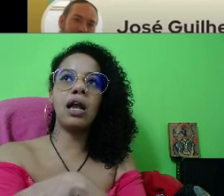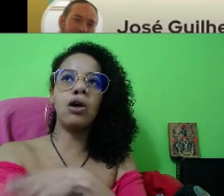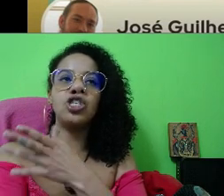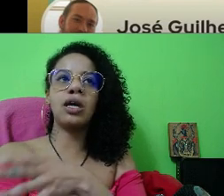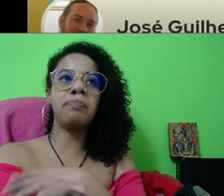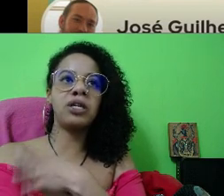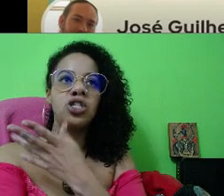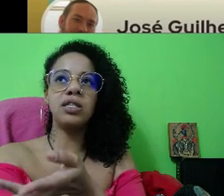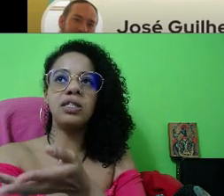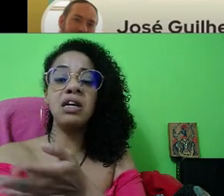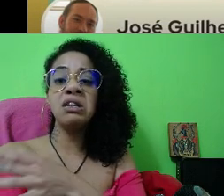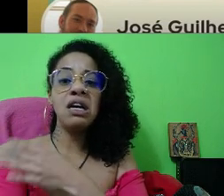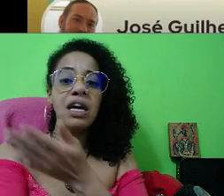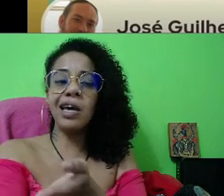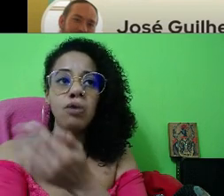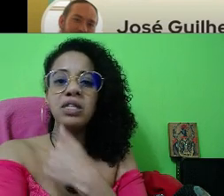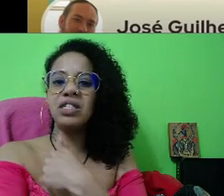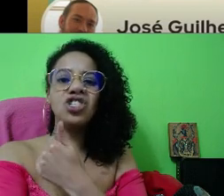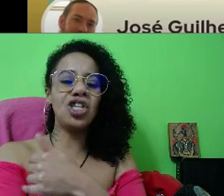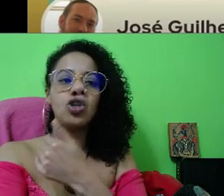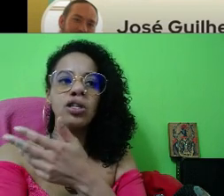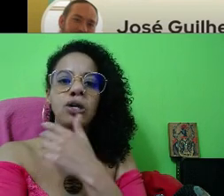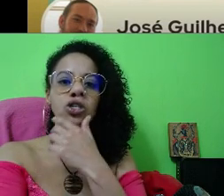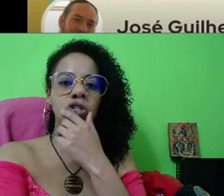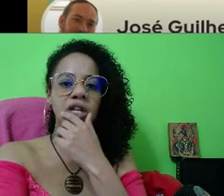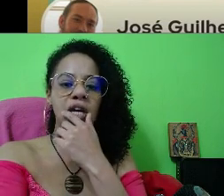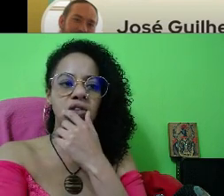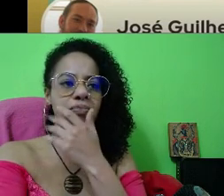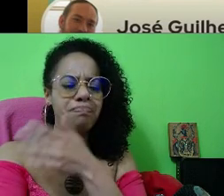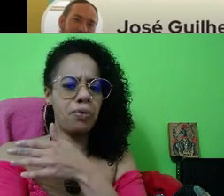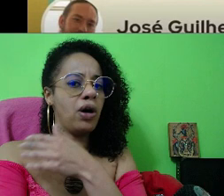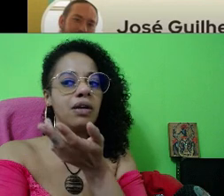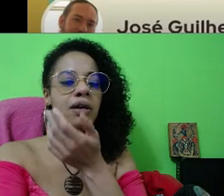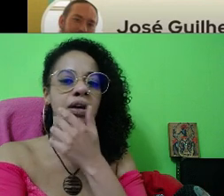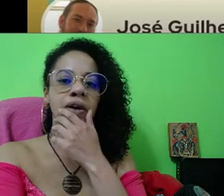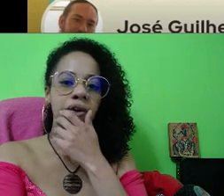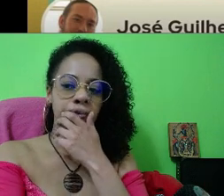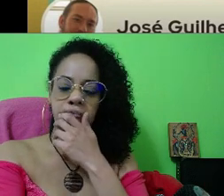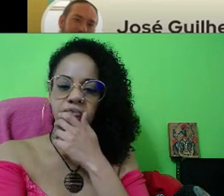o quê não sei o quê a lógica petista e eu me senti totalmente no direito de